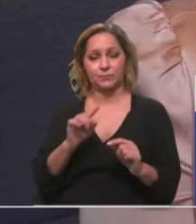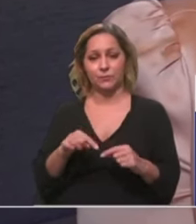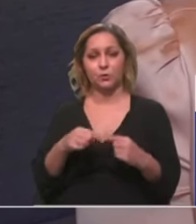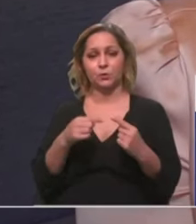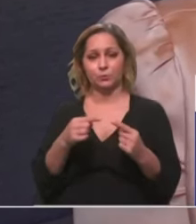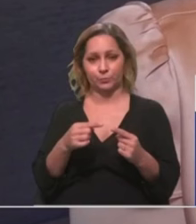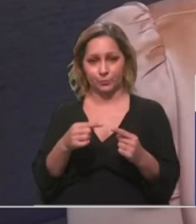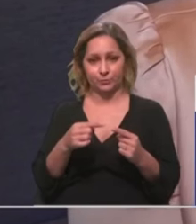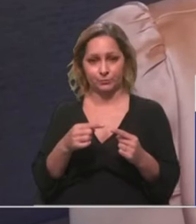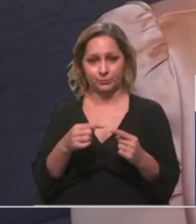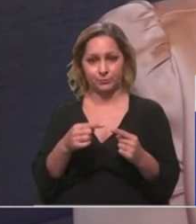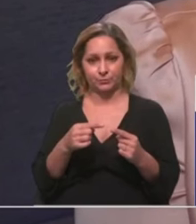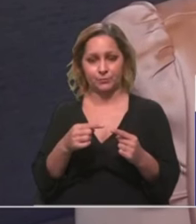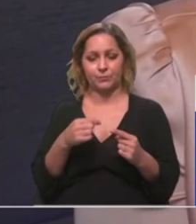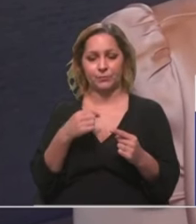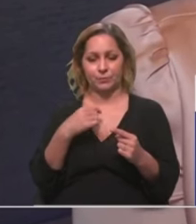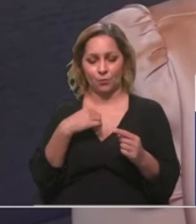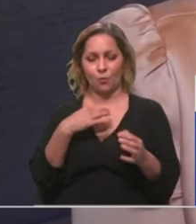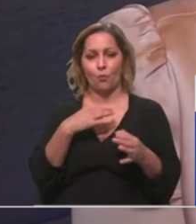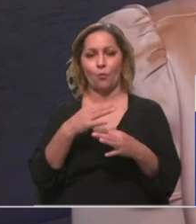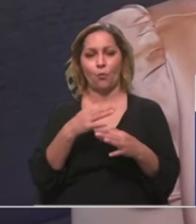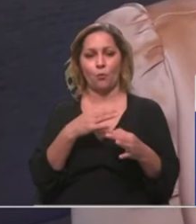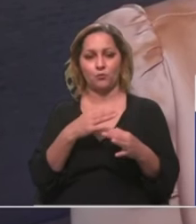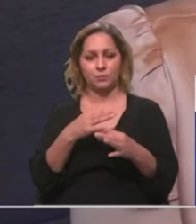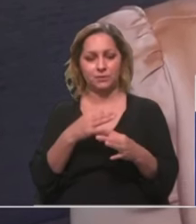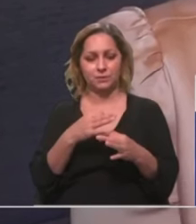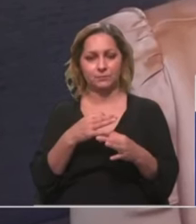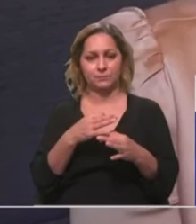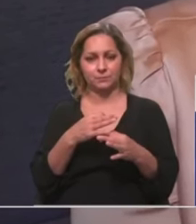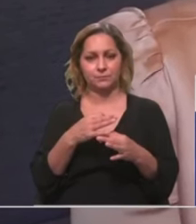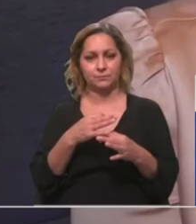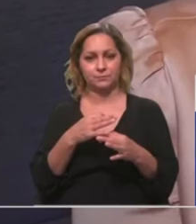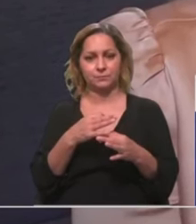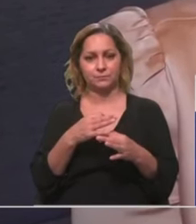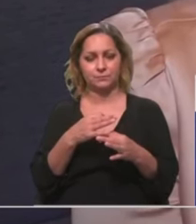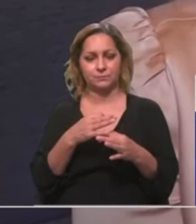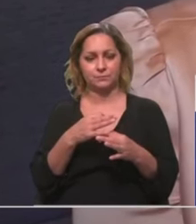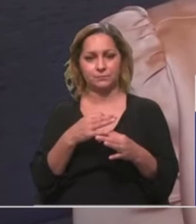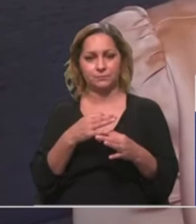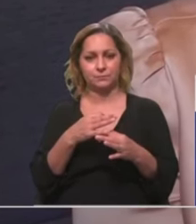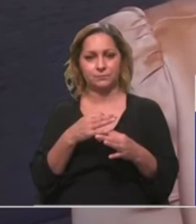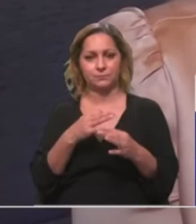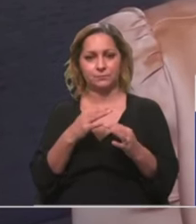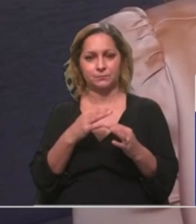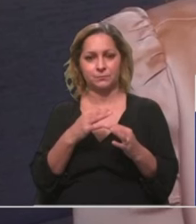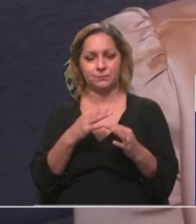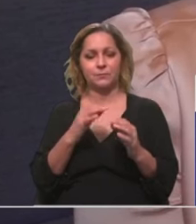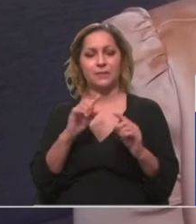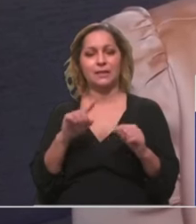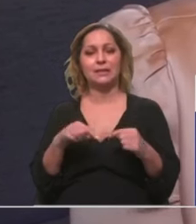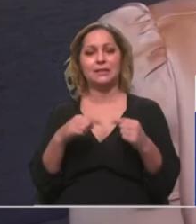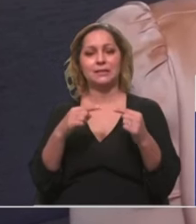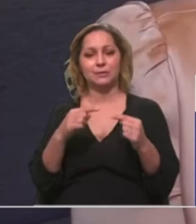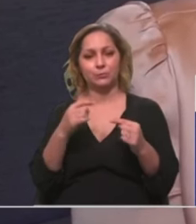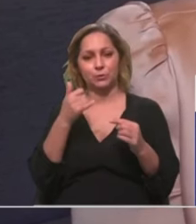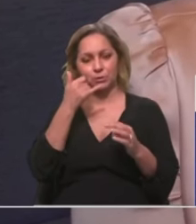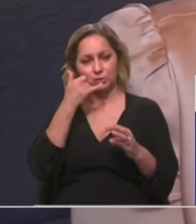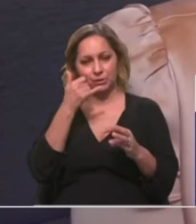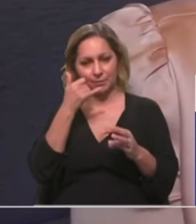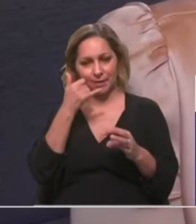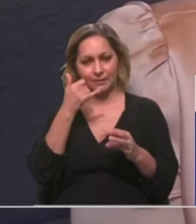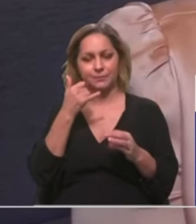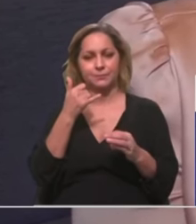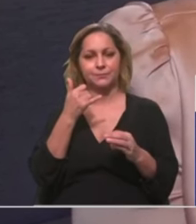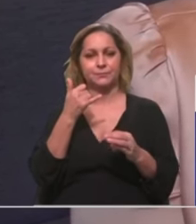disse-lhe eu falei conversei com ela e ela falou com ele e depois quando numa chamada telefónica